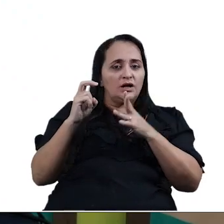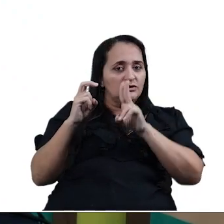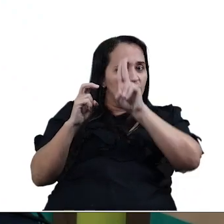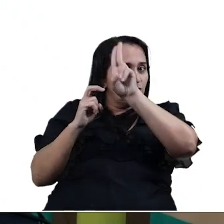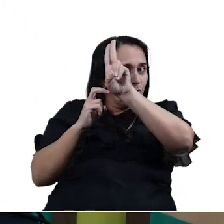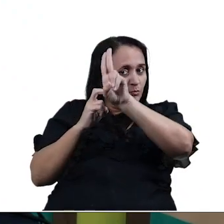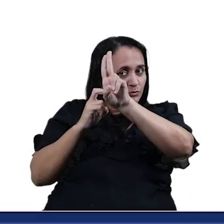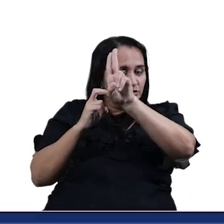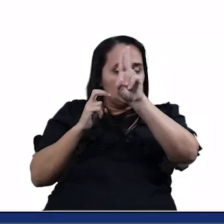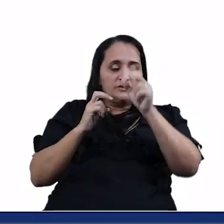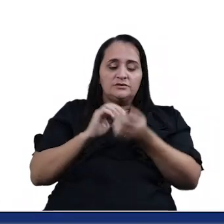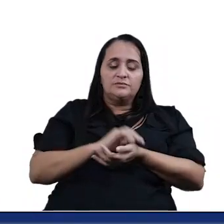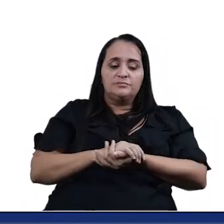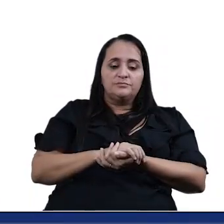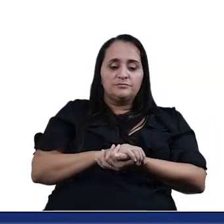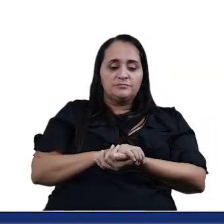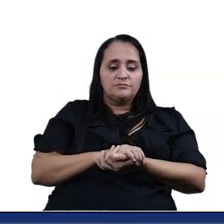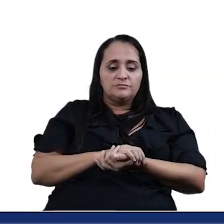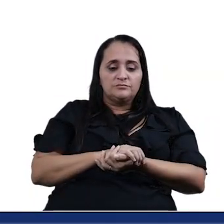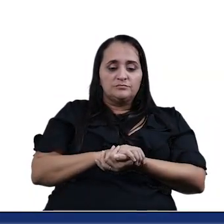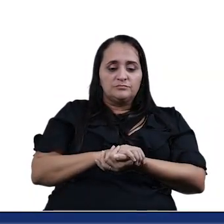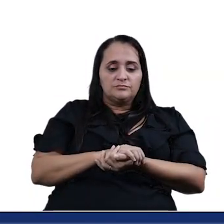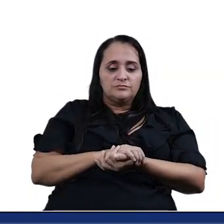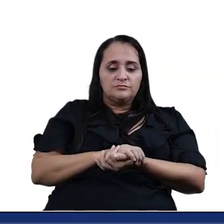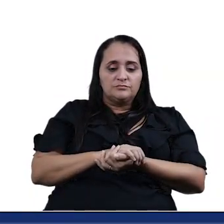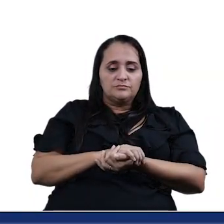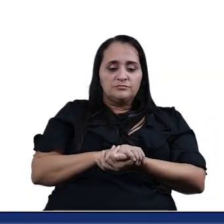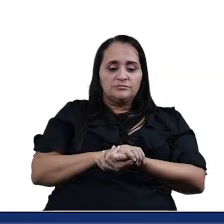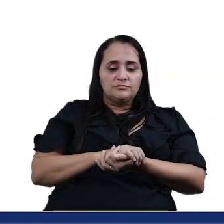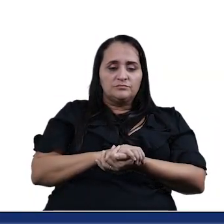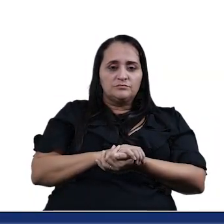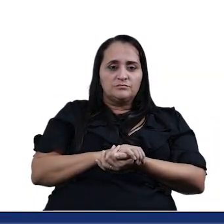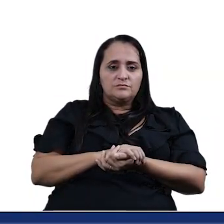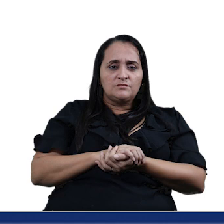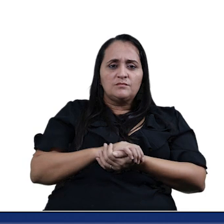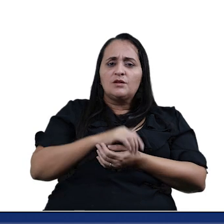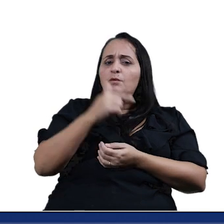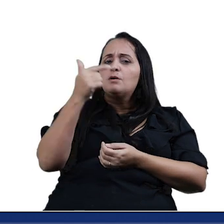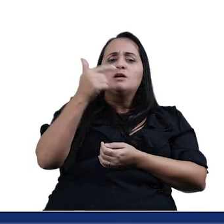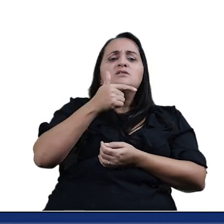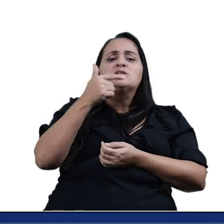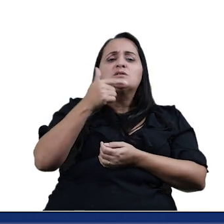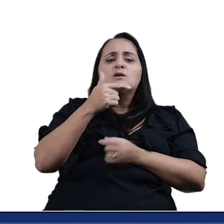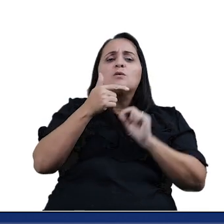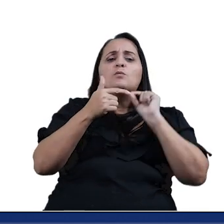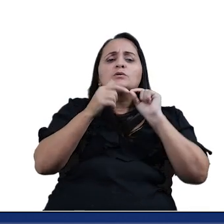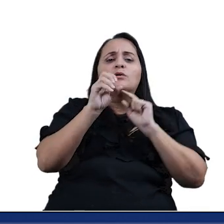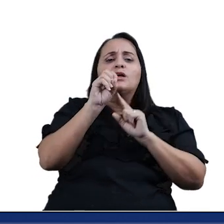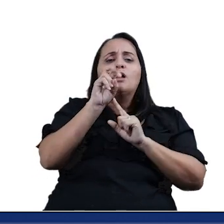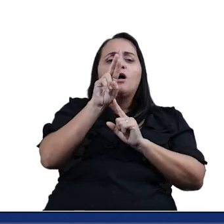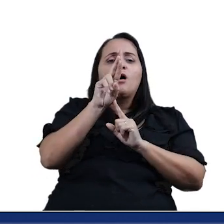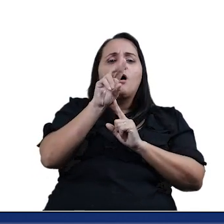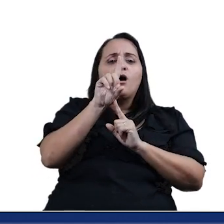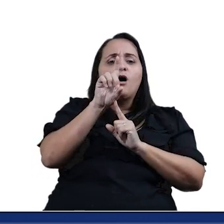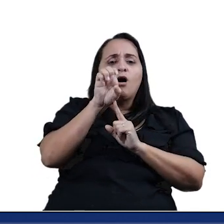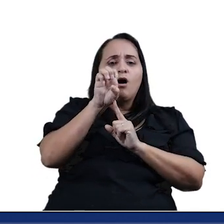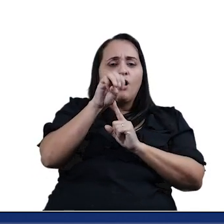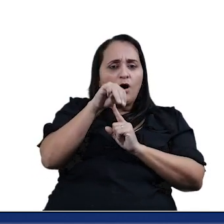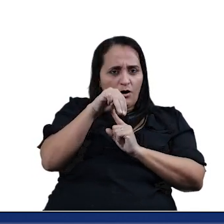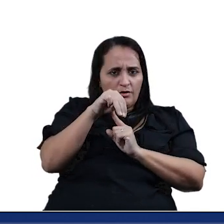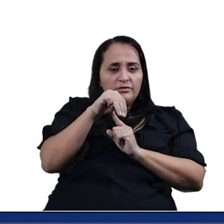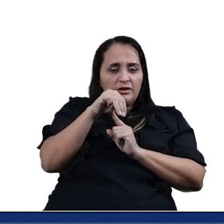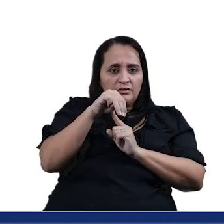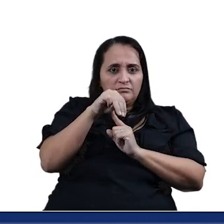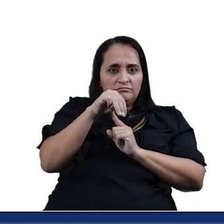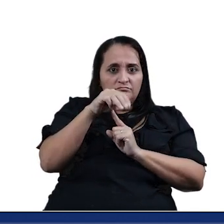unidades. Vamos aqui nesse quadro numérico. Segunda ordem é a ordem das dezenas. A primeira